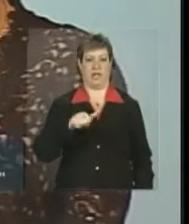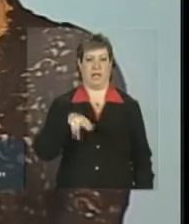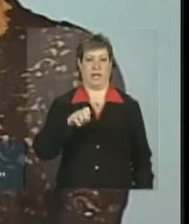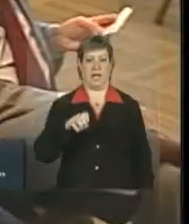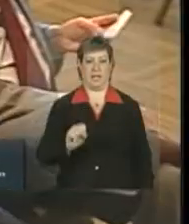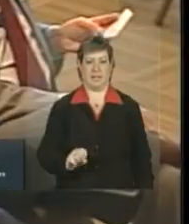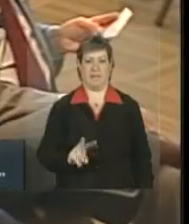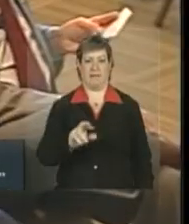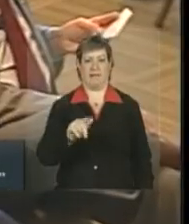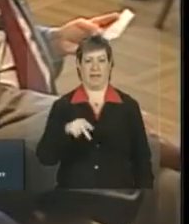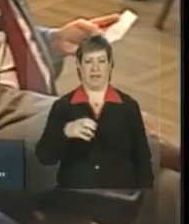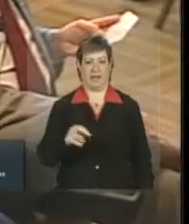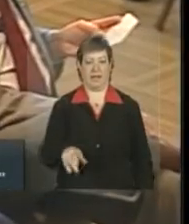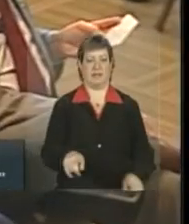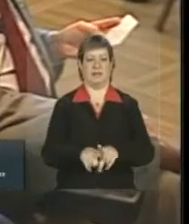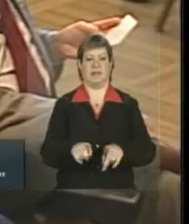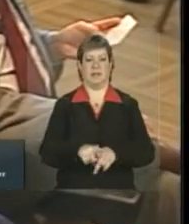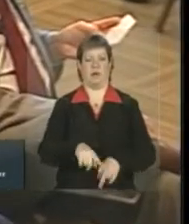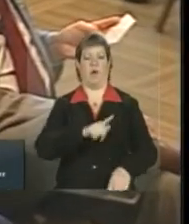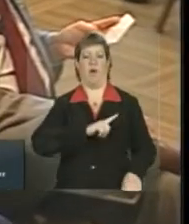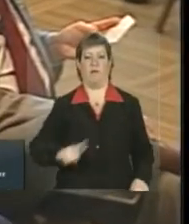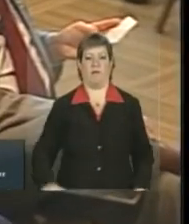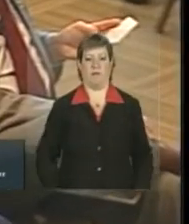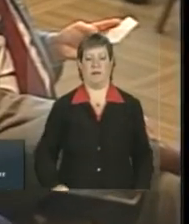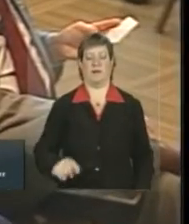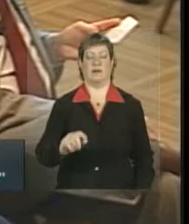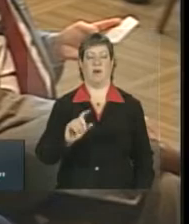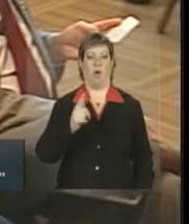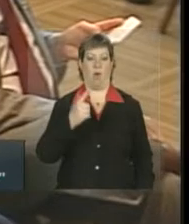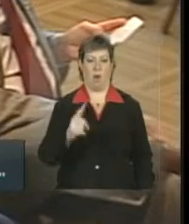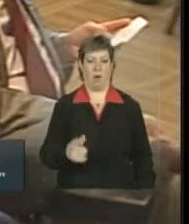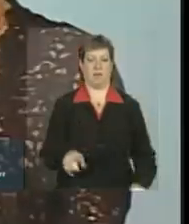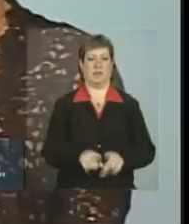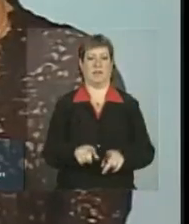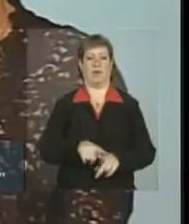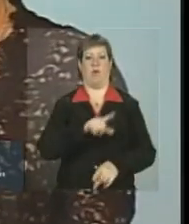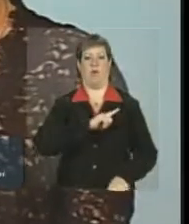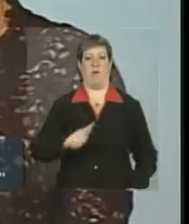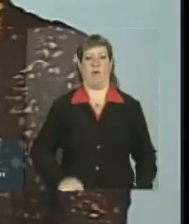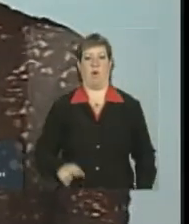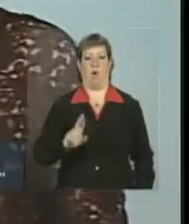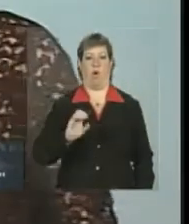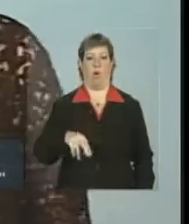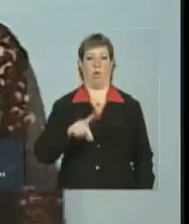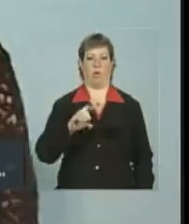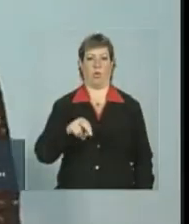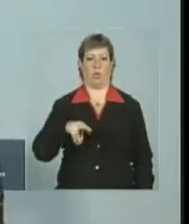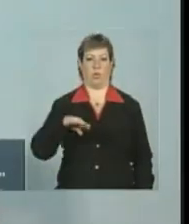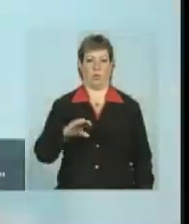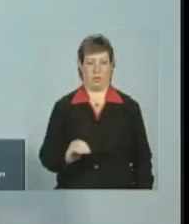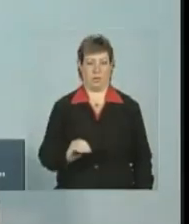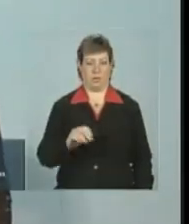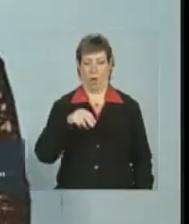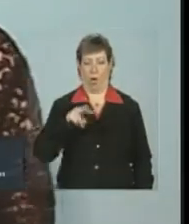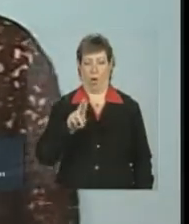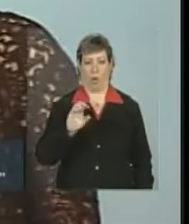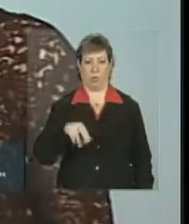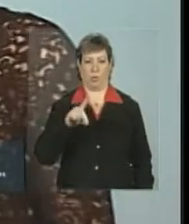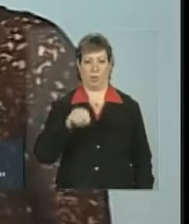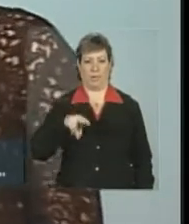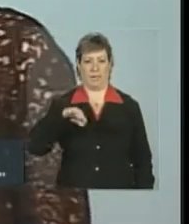Wagner, governador de Goiás, Marconi Perillo, governador de Rondônia, Confúcio Aires de